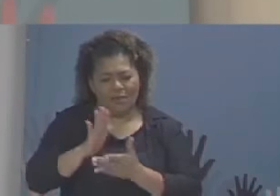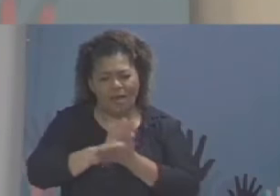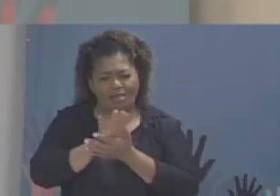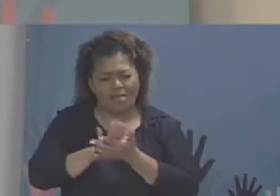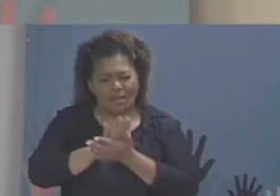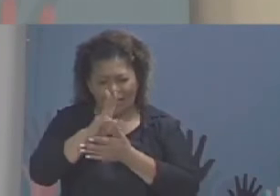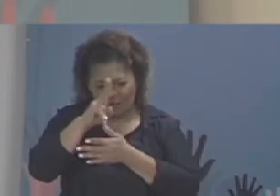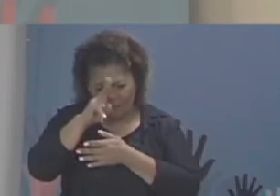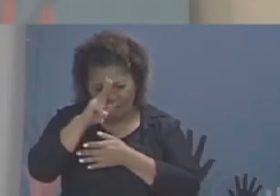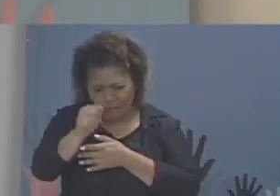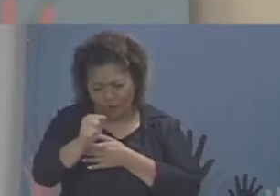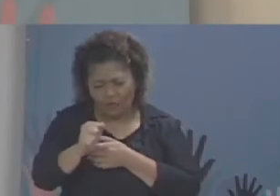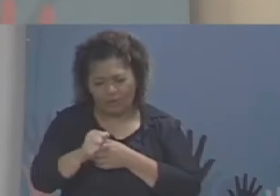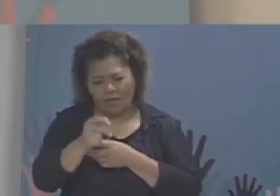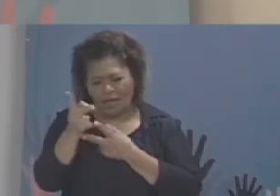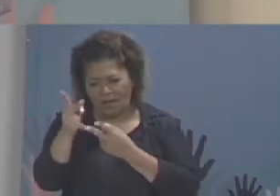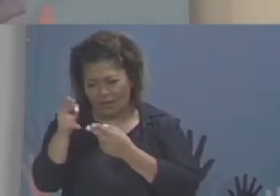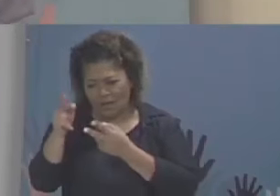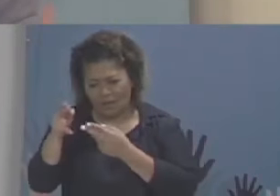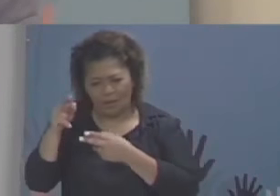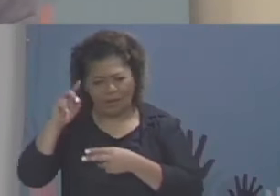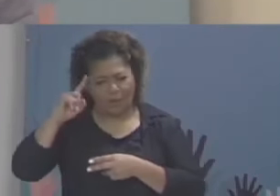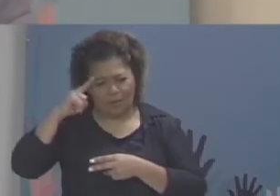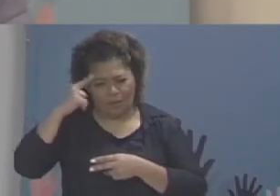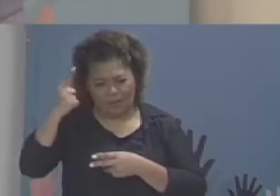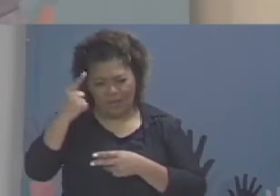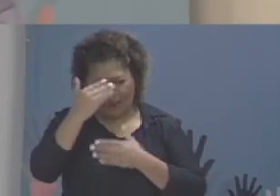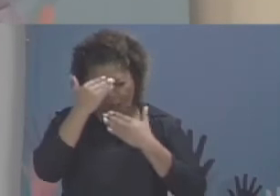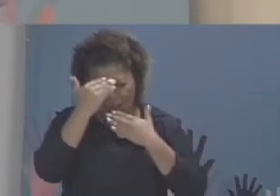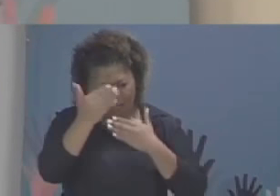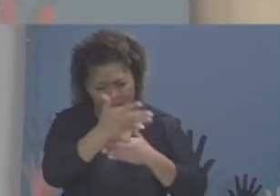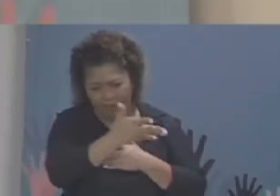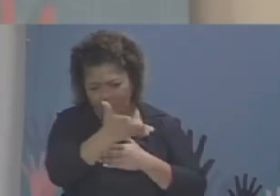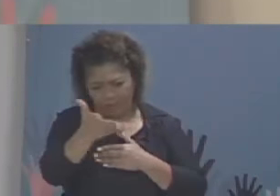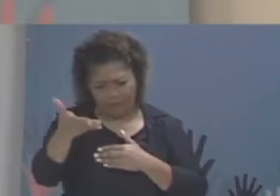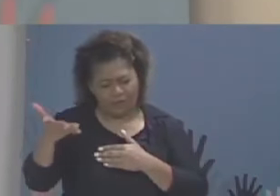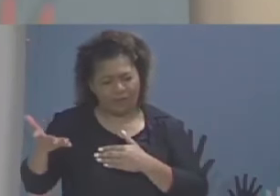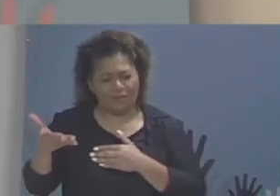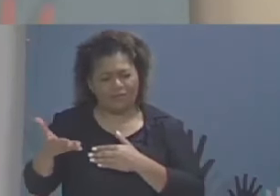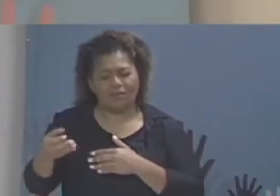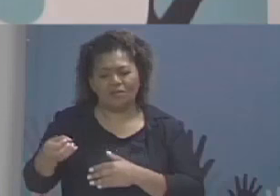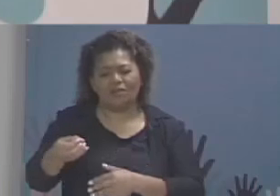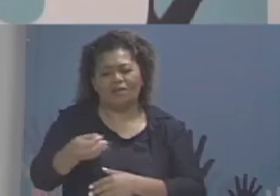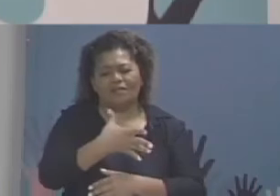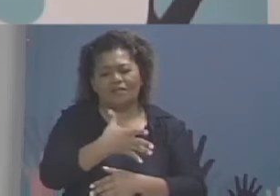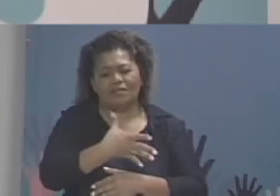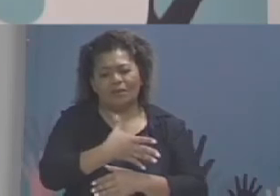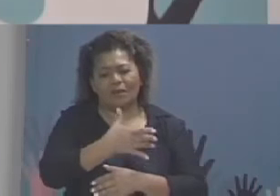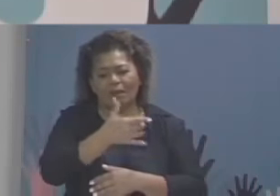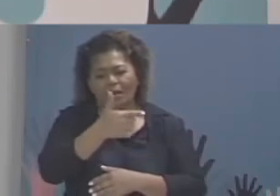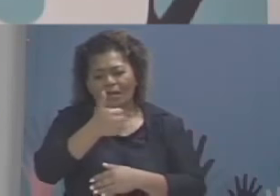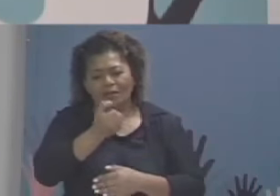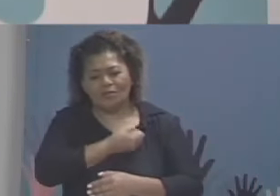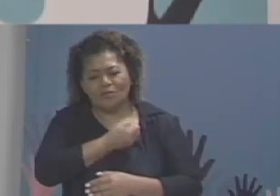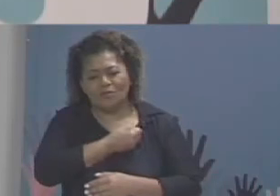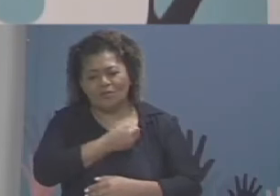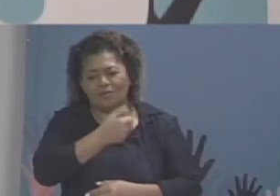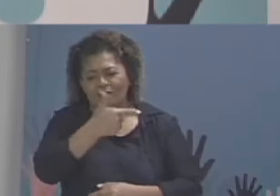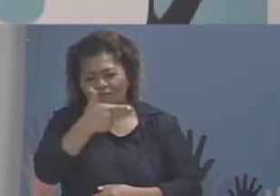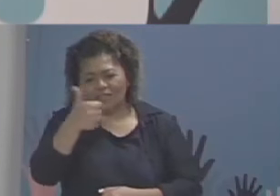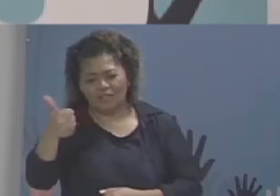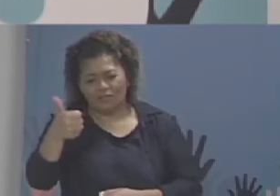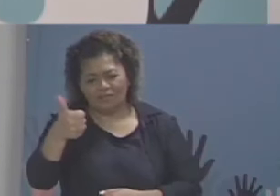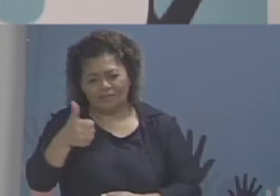como uma ideia cujo tempo chegou. Obrigado a todos e renovação é o número 21. Obrigado, candidato